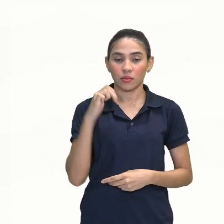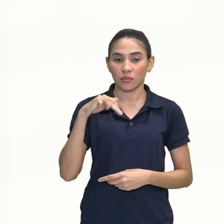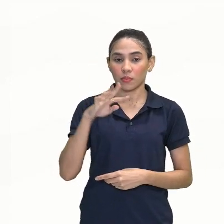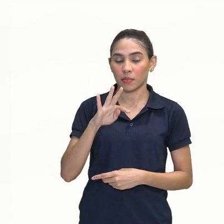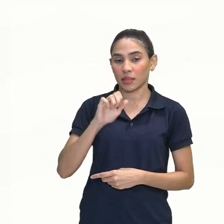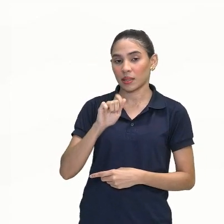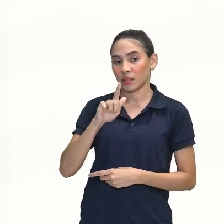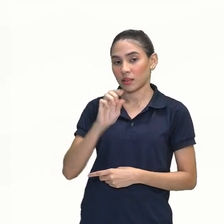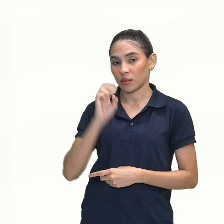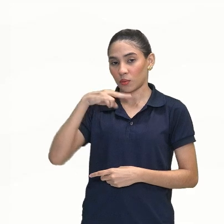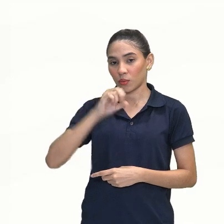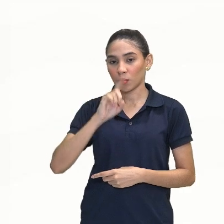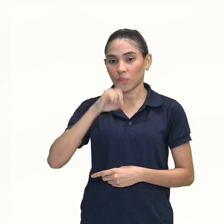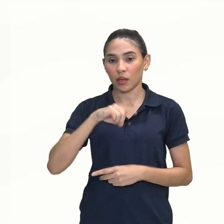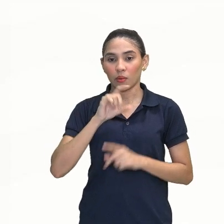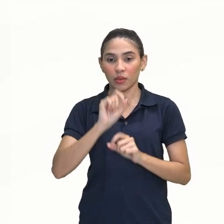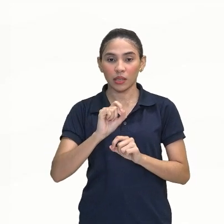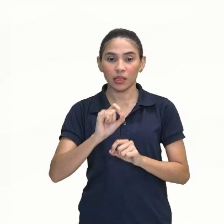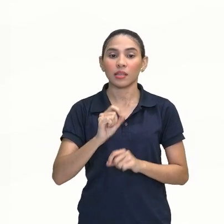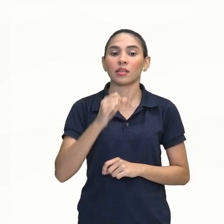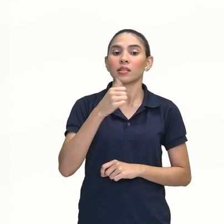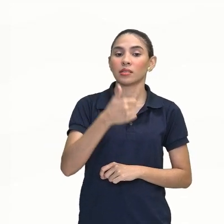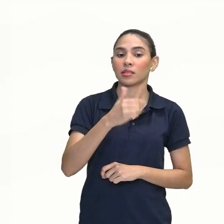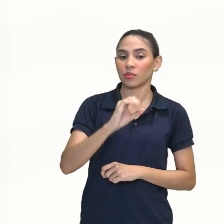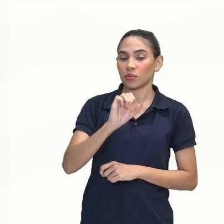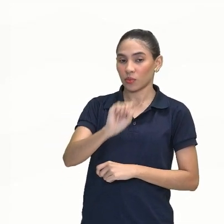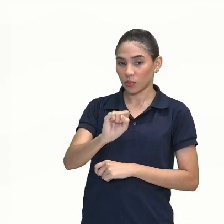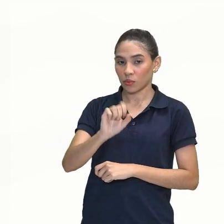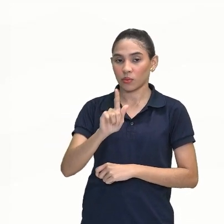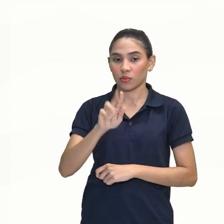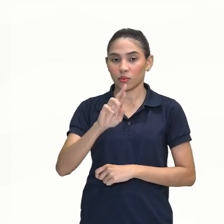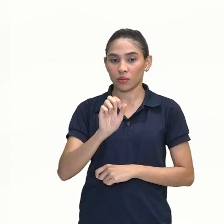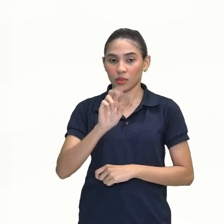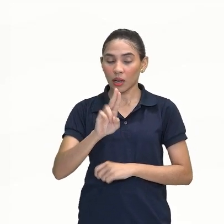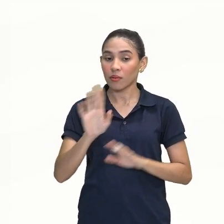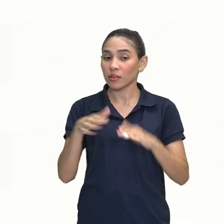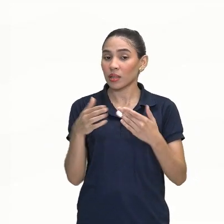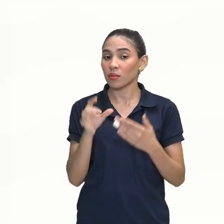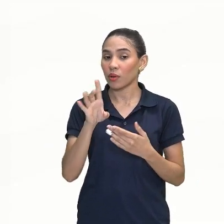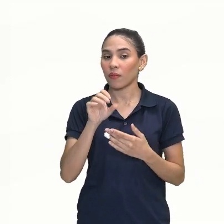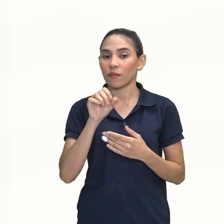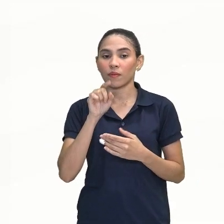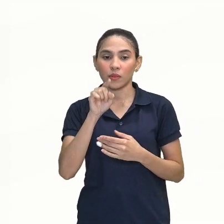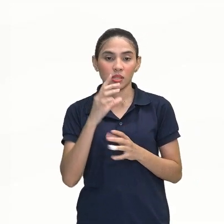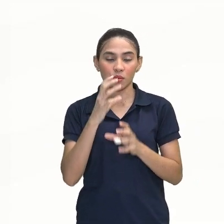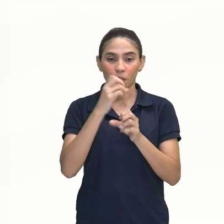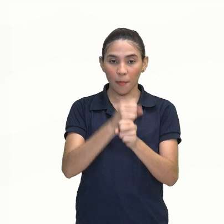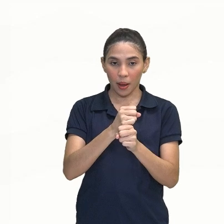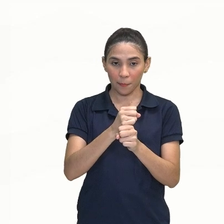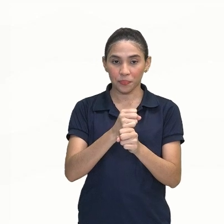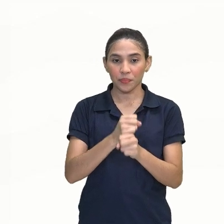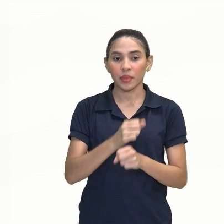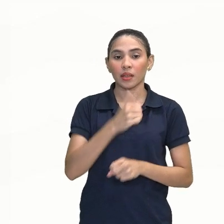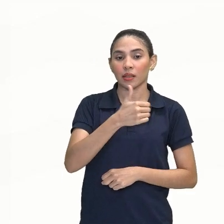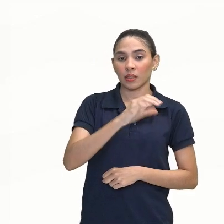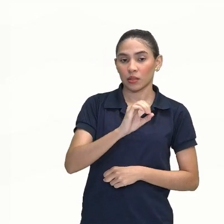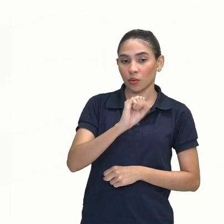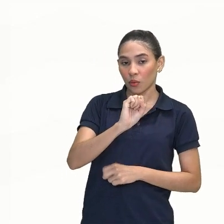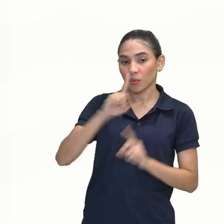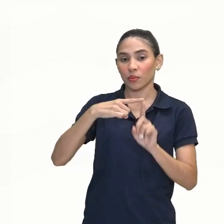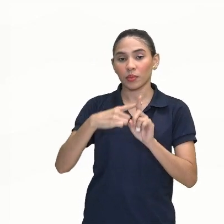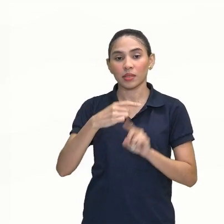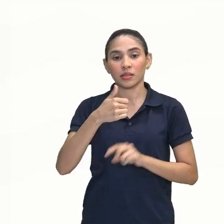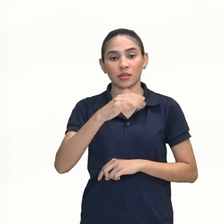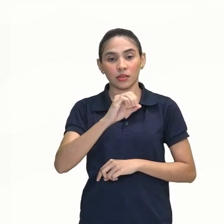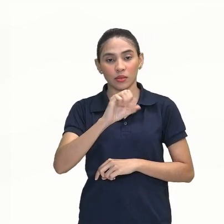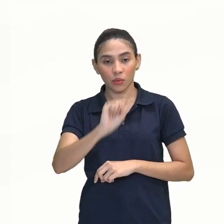regular, mede 108 graus. Tá? Então, basta você somar. 108 mais 108